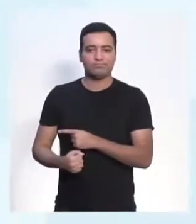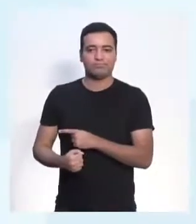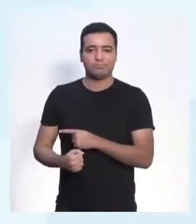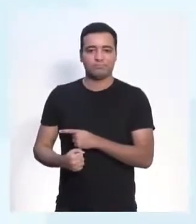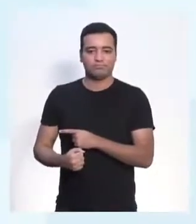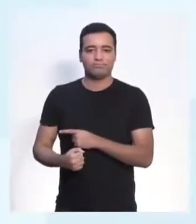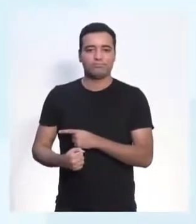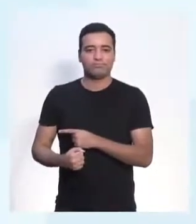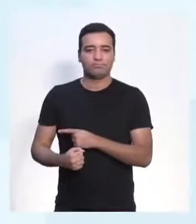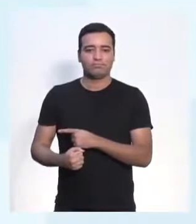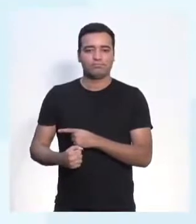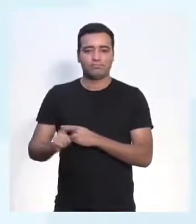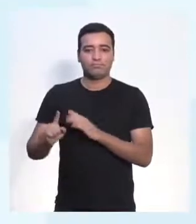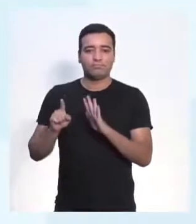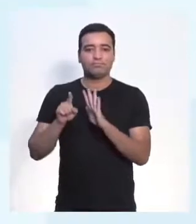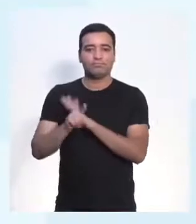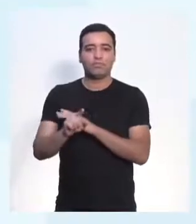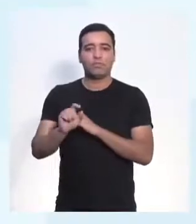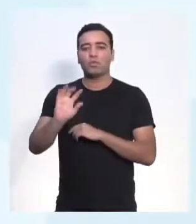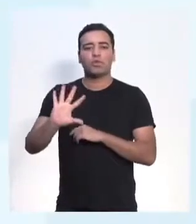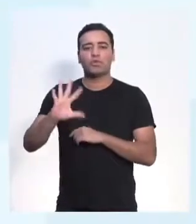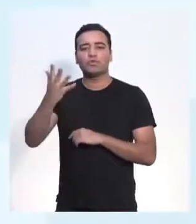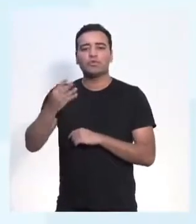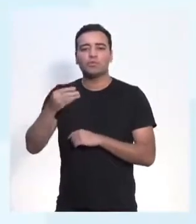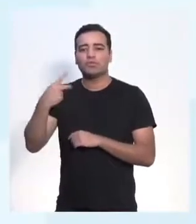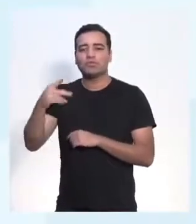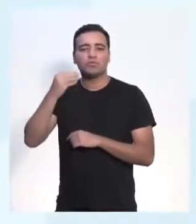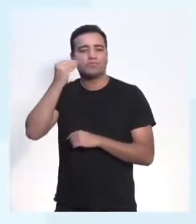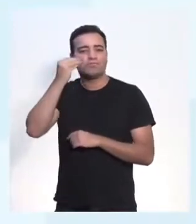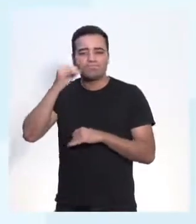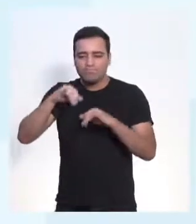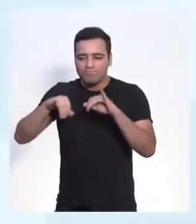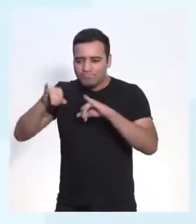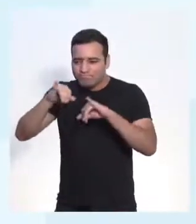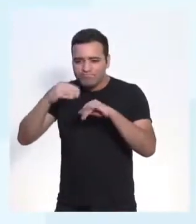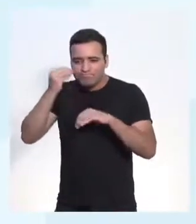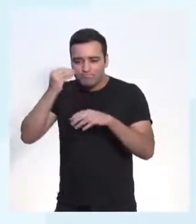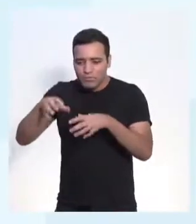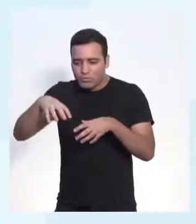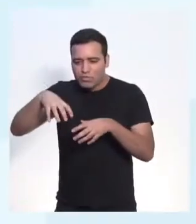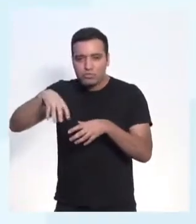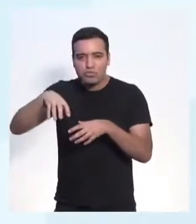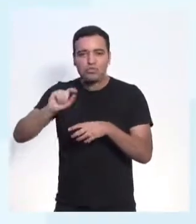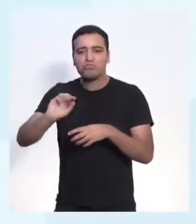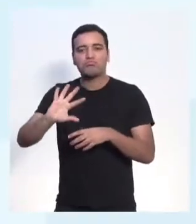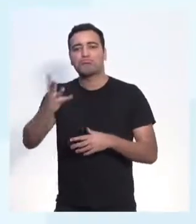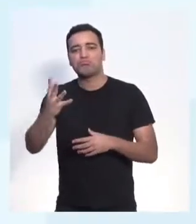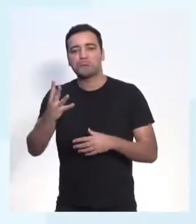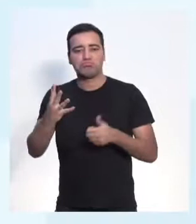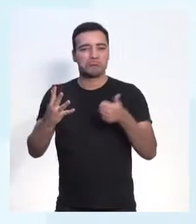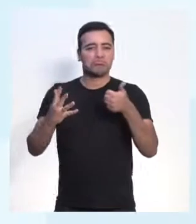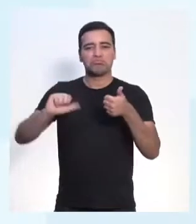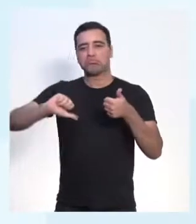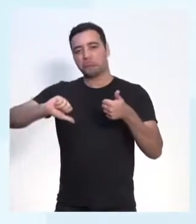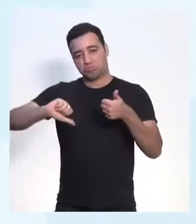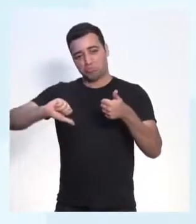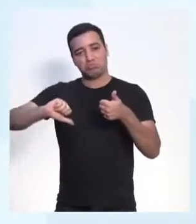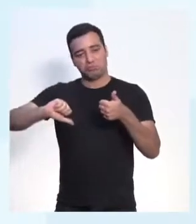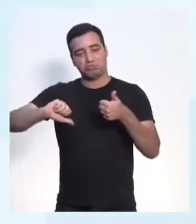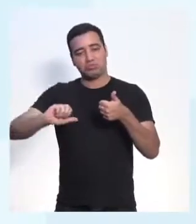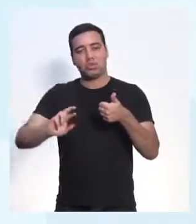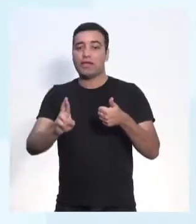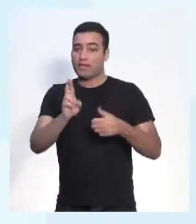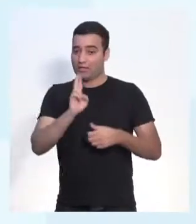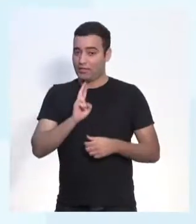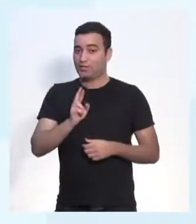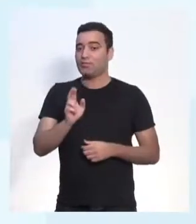to their experiment? O que aconteceu com os experimentos deles? Vou deixar o chat aberto, vocês vão comentar se funcionou ou não o experimento. Lógico que vai responder em